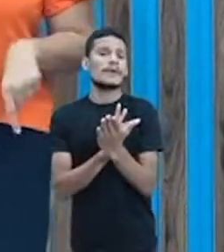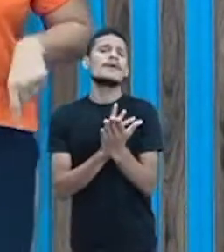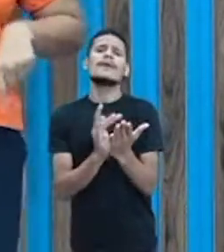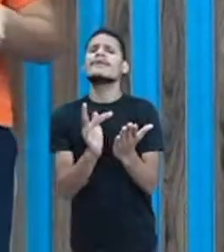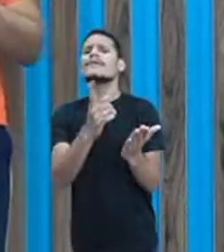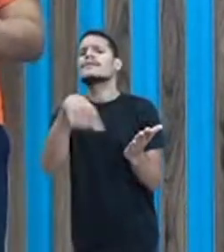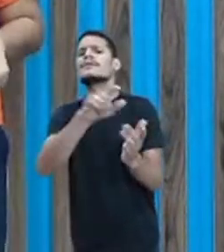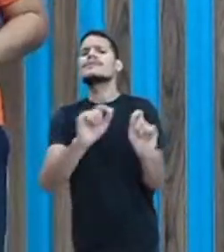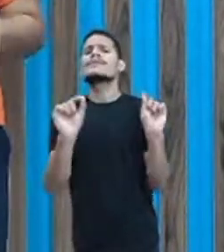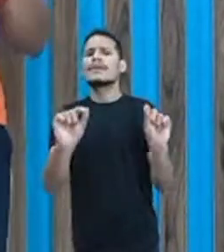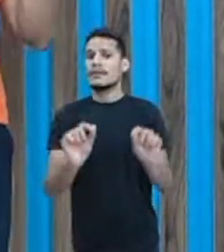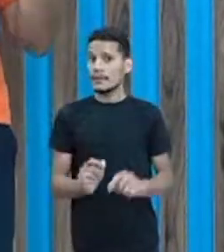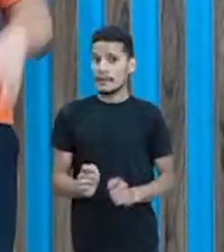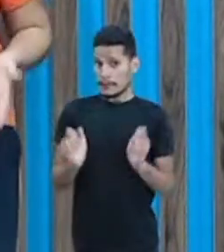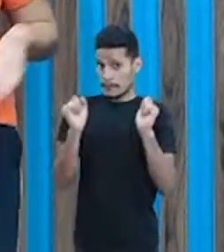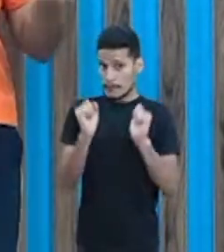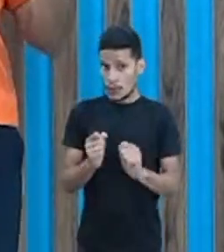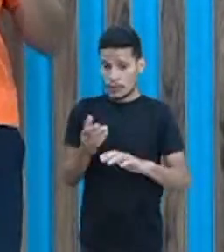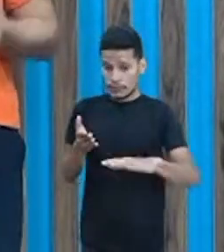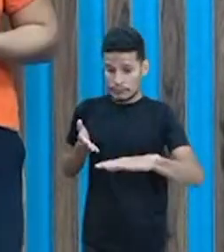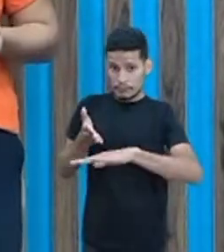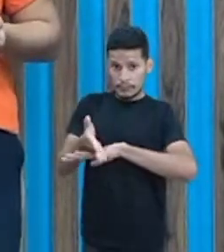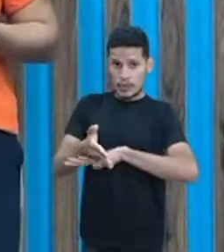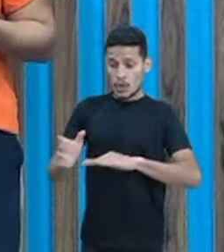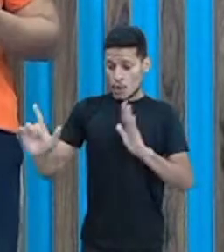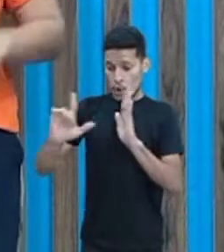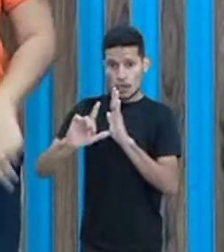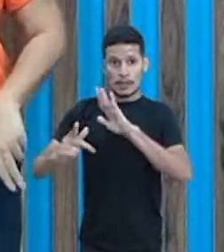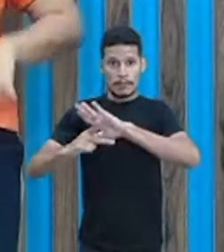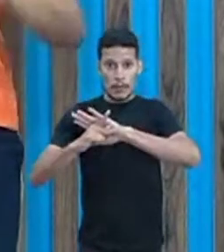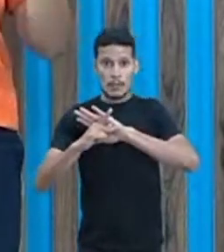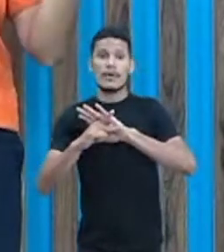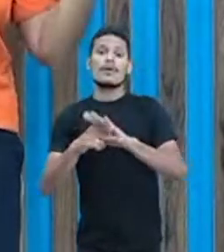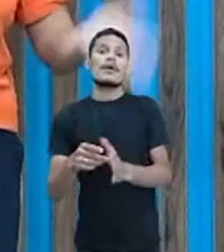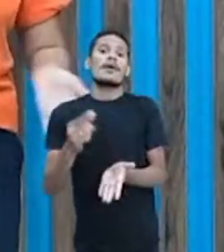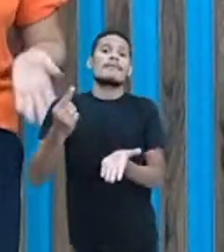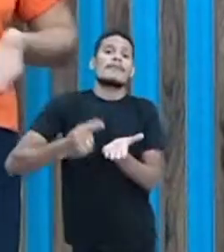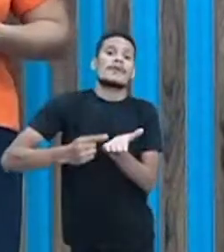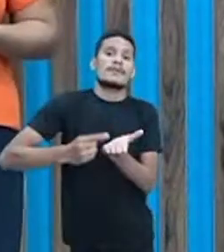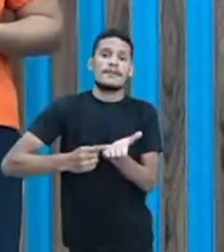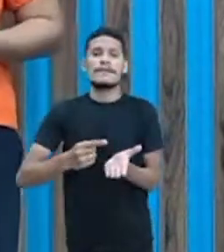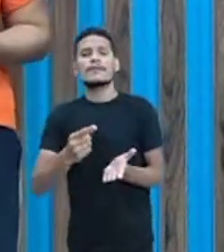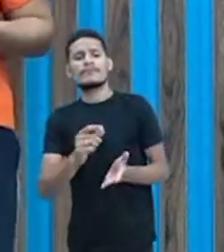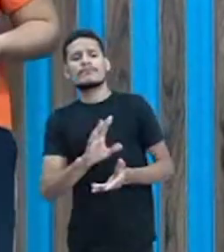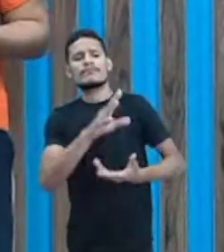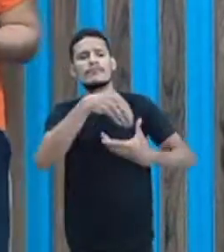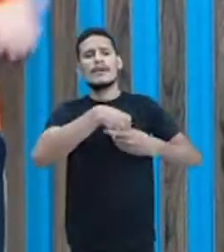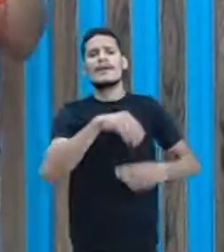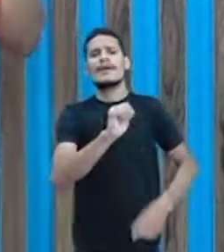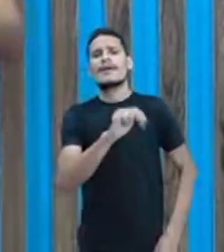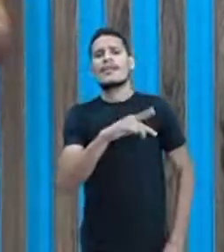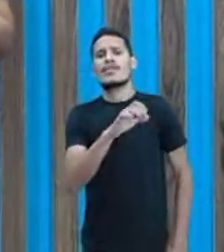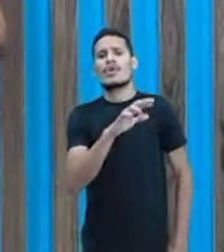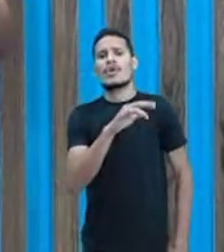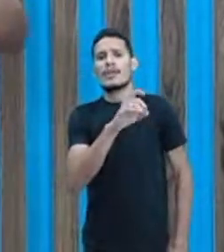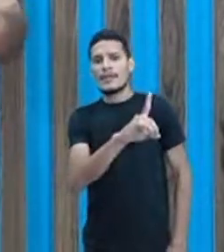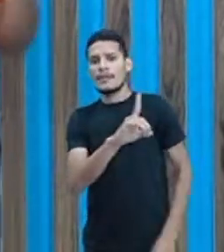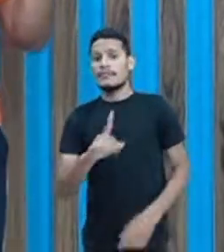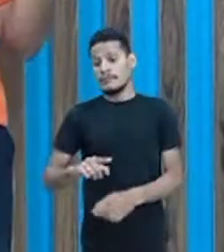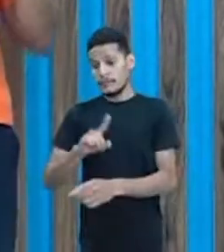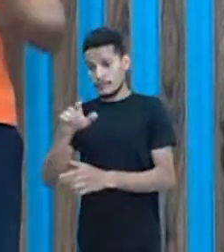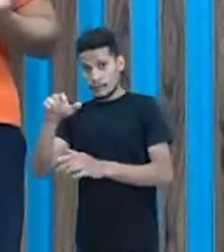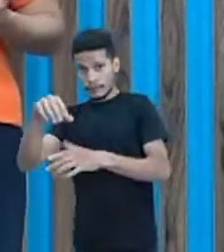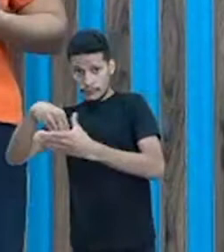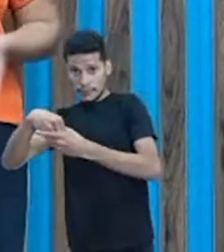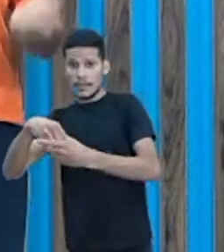móveis, vocês podem tanto entrar nas lojas dos aplicativos, tanto para Android quanto para iOS, como vocês